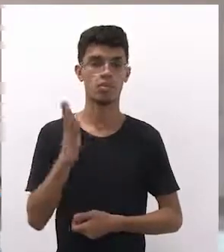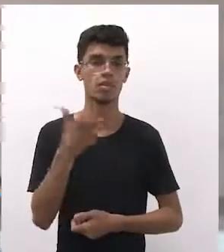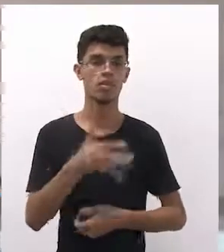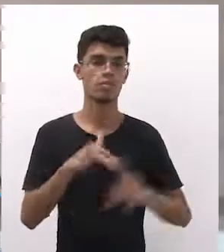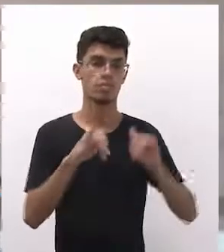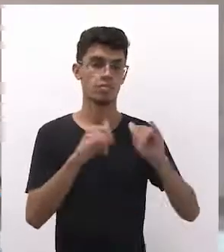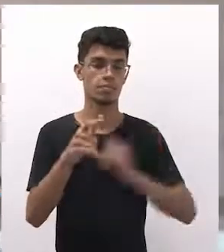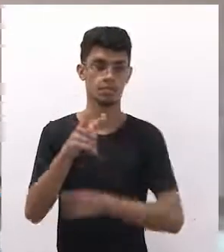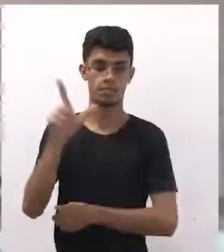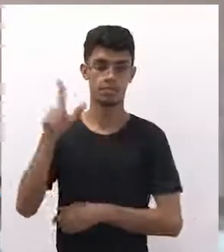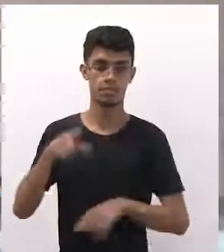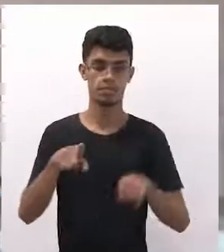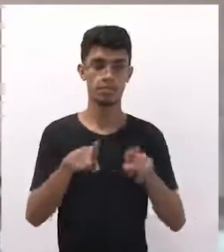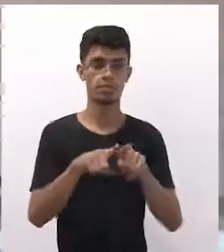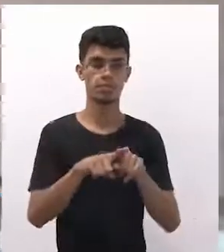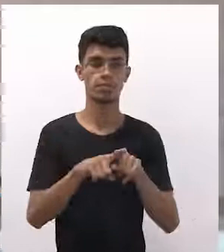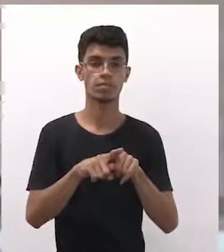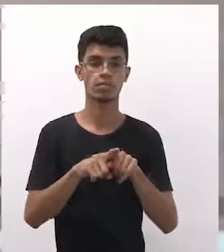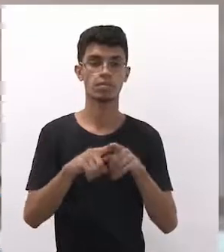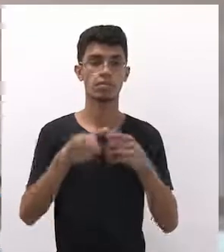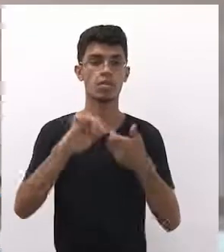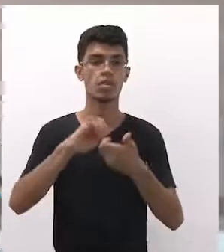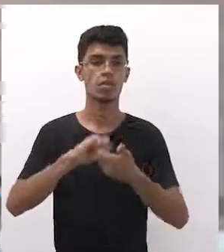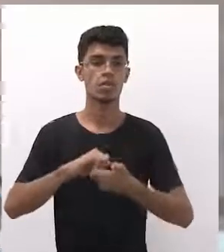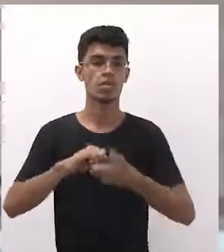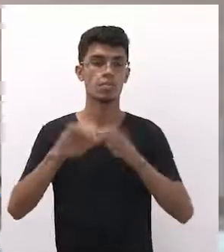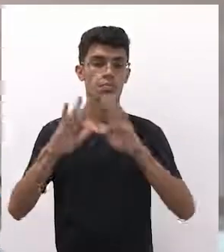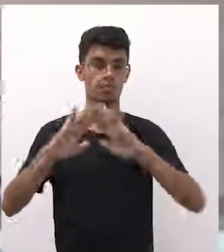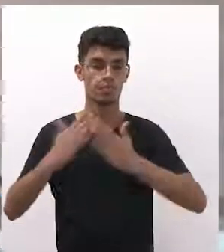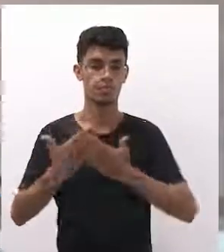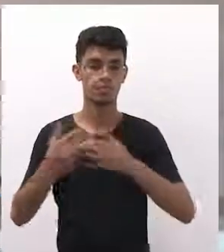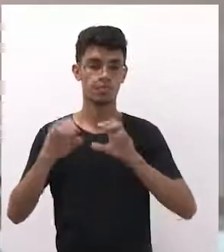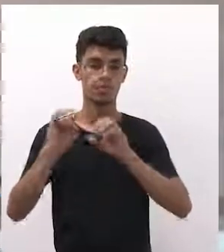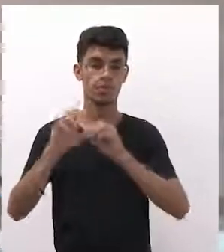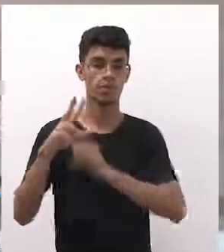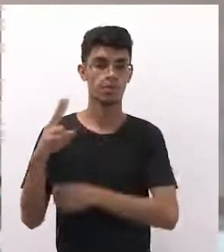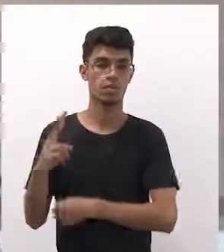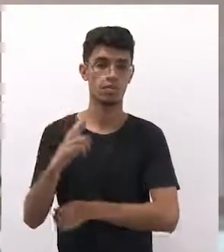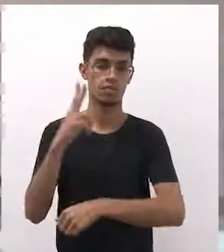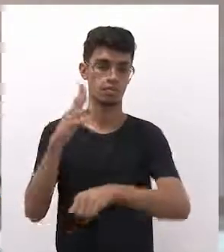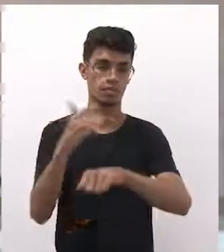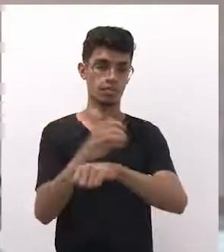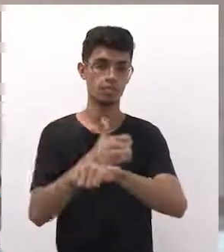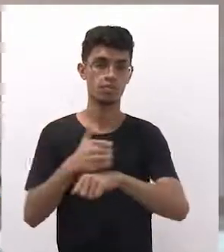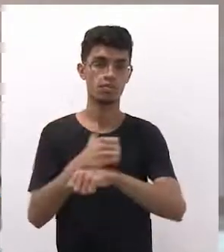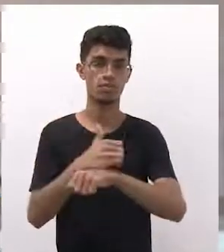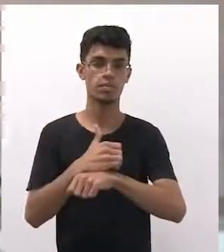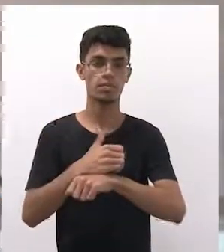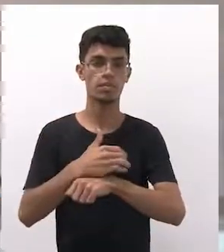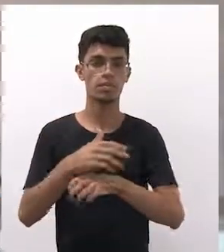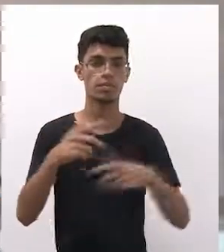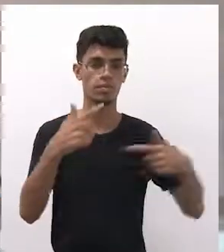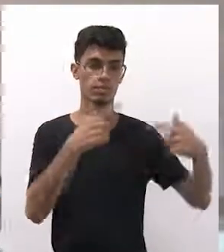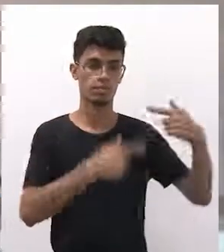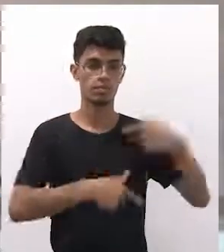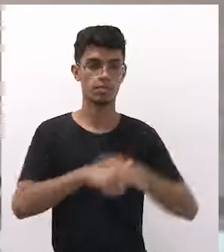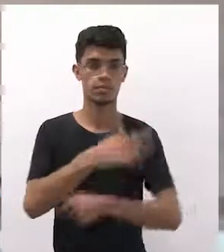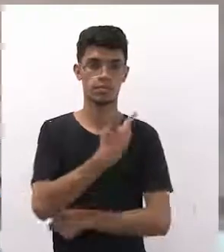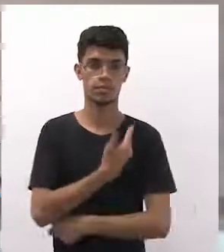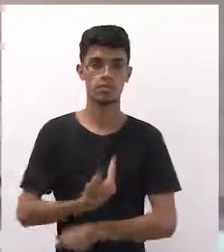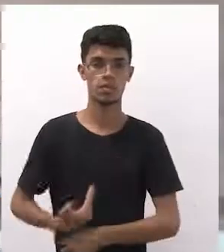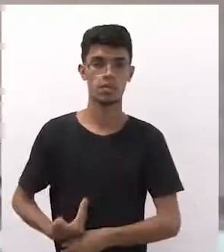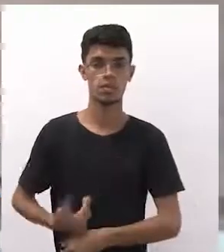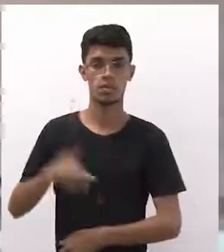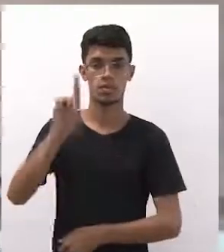estava dizendo antes, uma qualidade na educação, valorização dos profissionais e políticas públicas de acesso à renda,